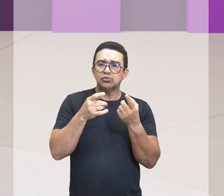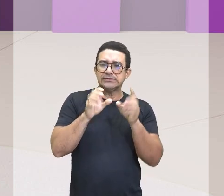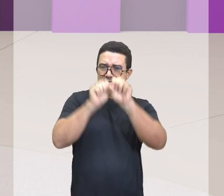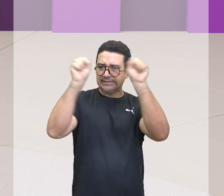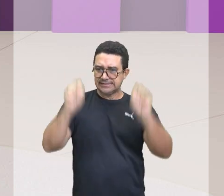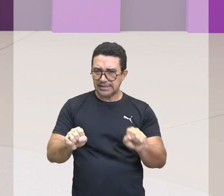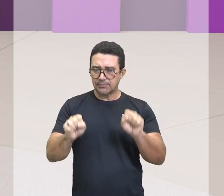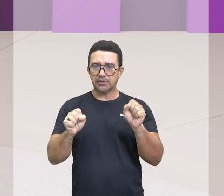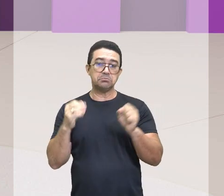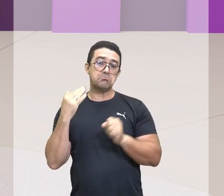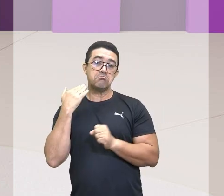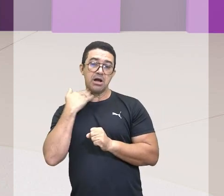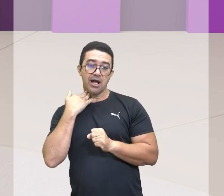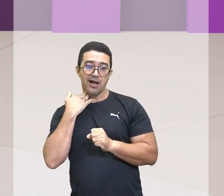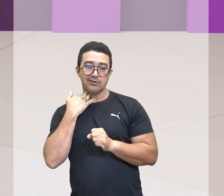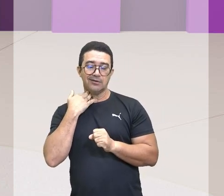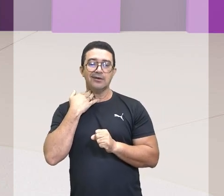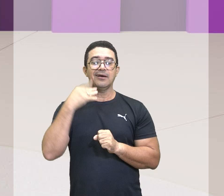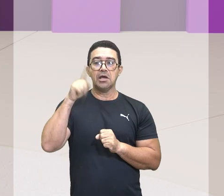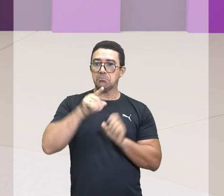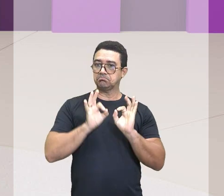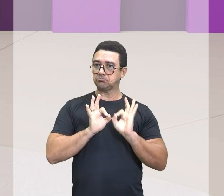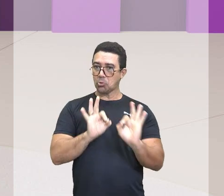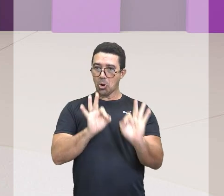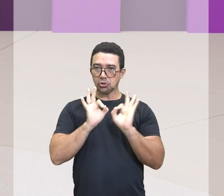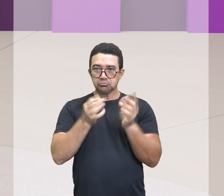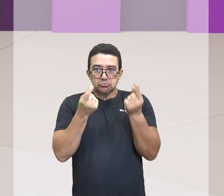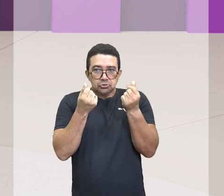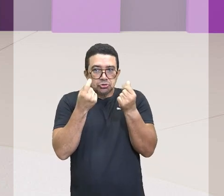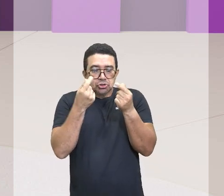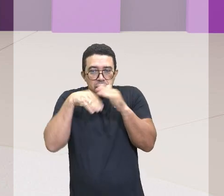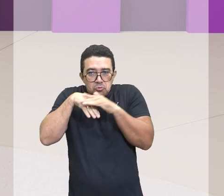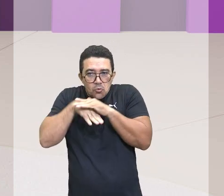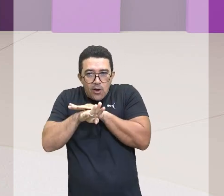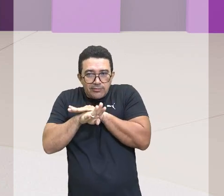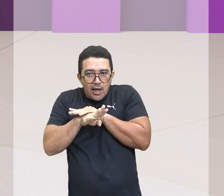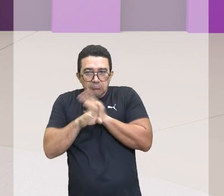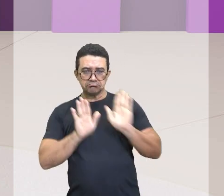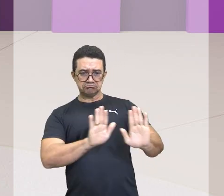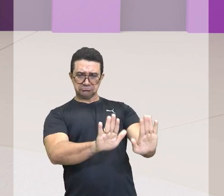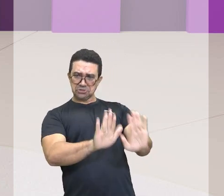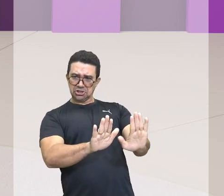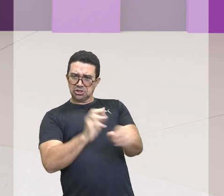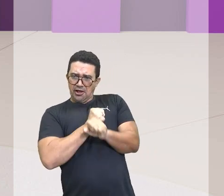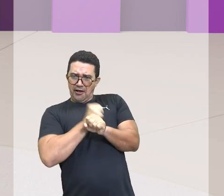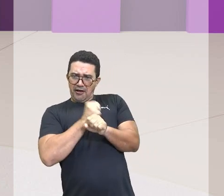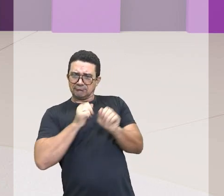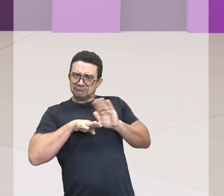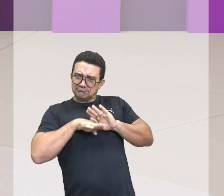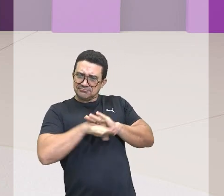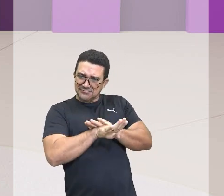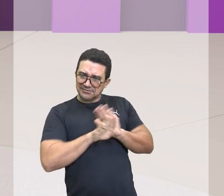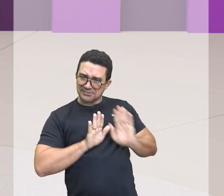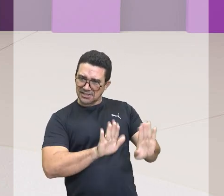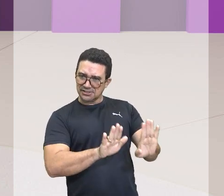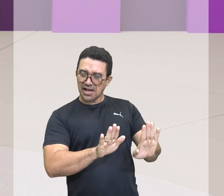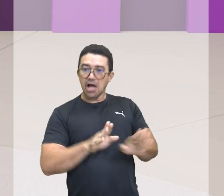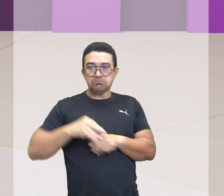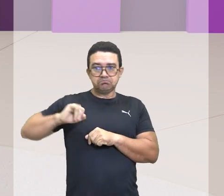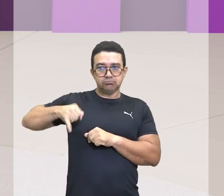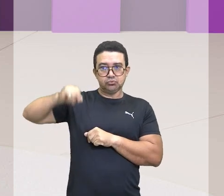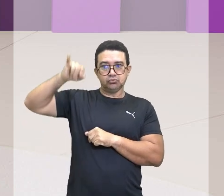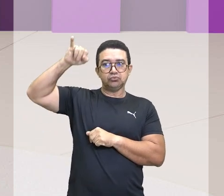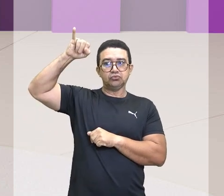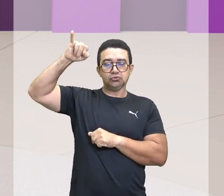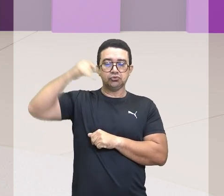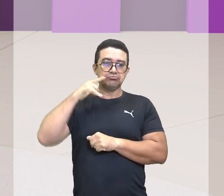sistema, eles são excelentes em investimentos a longo prazo, porque quando maior o tempo, mais juros isso